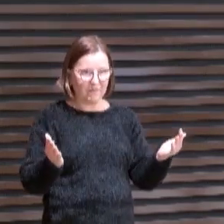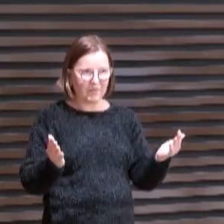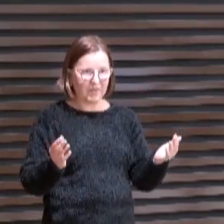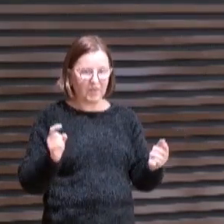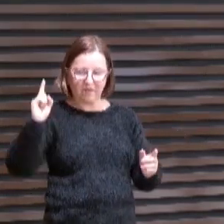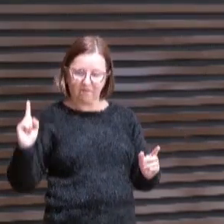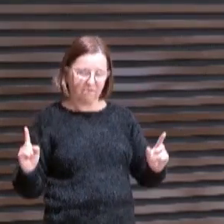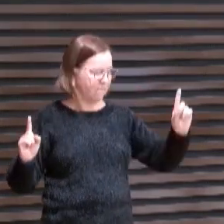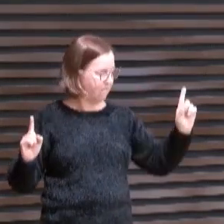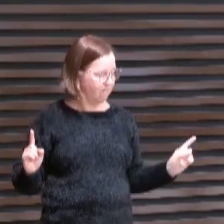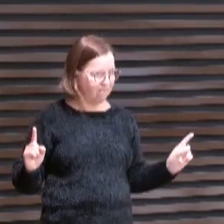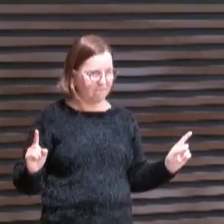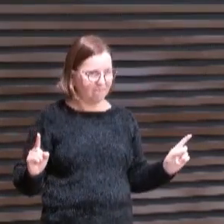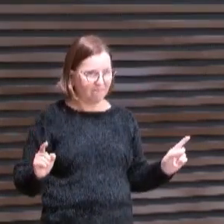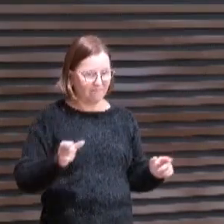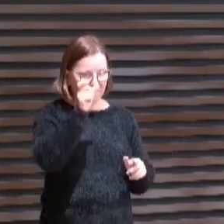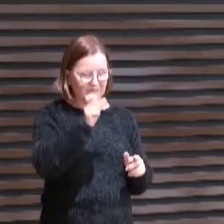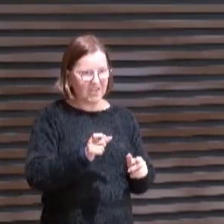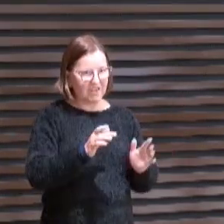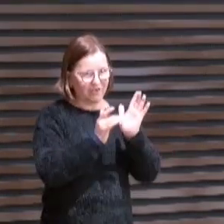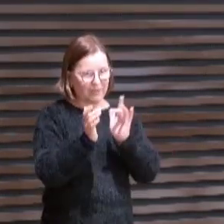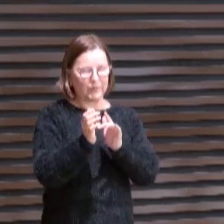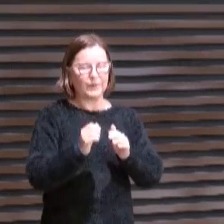e Jesus no meio.